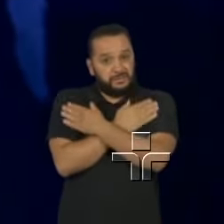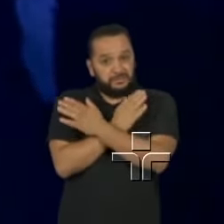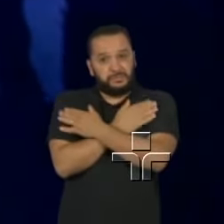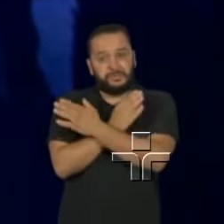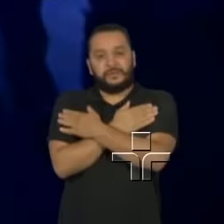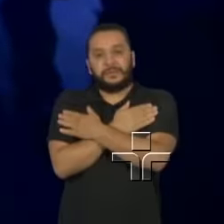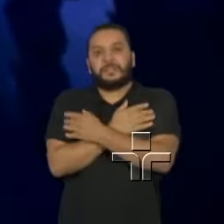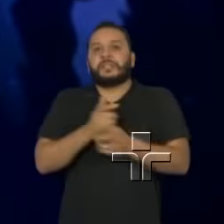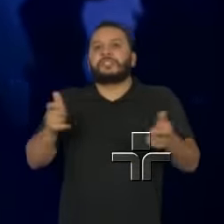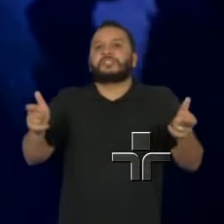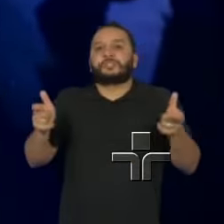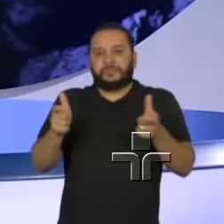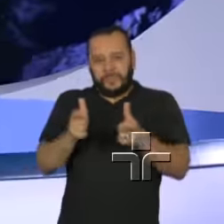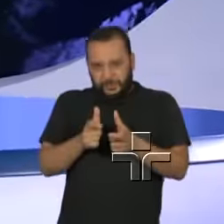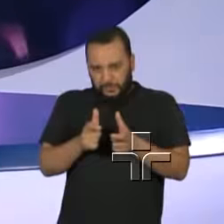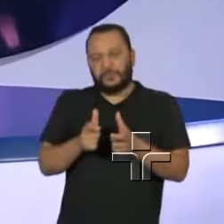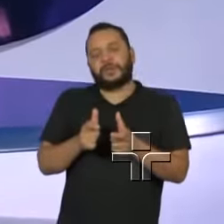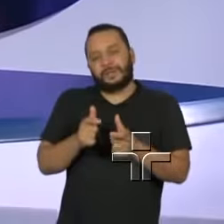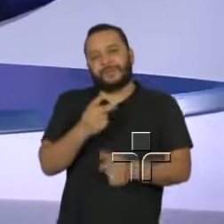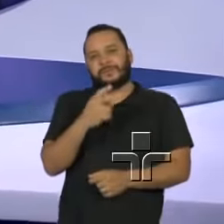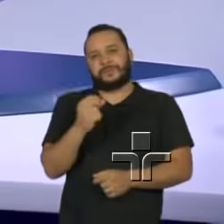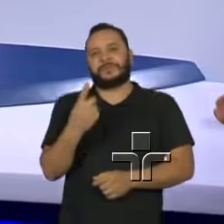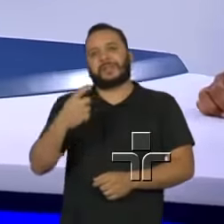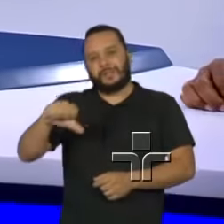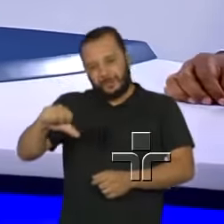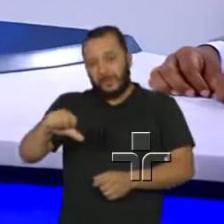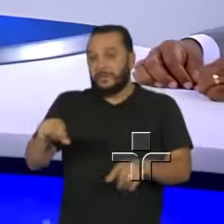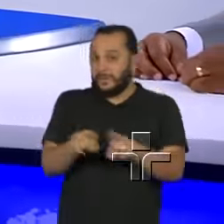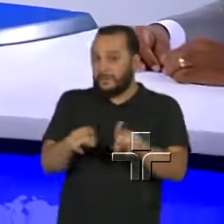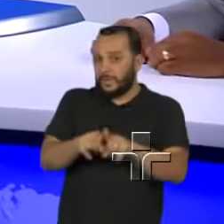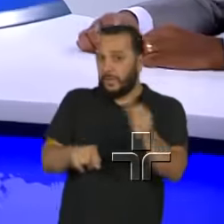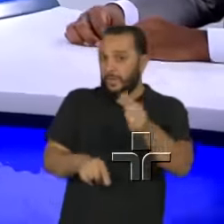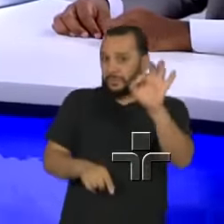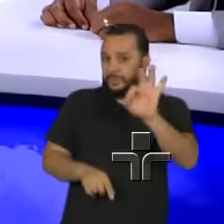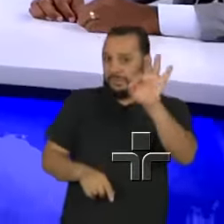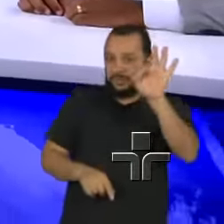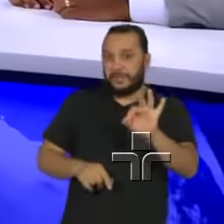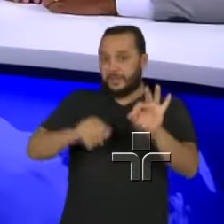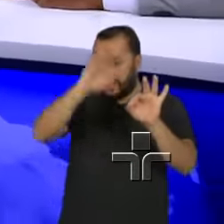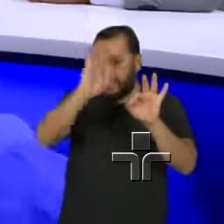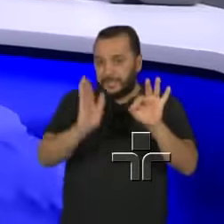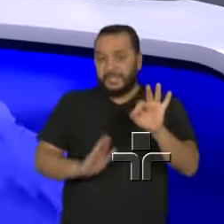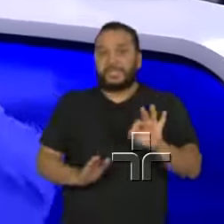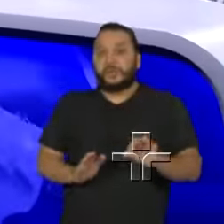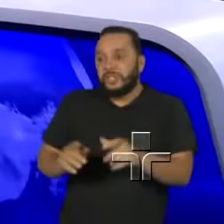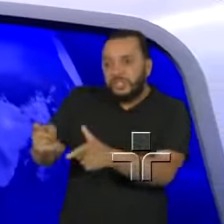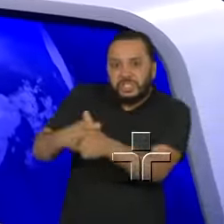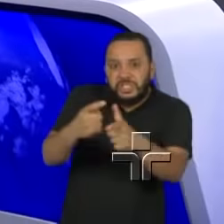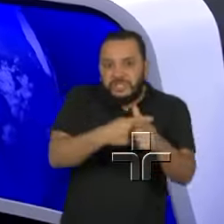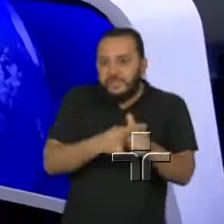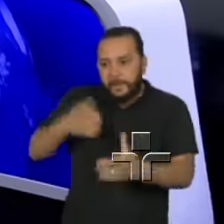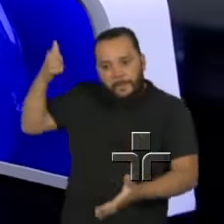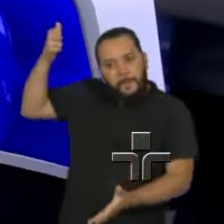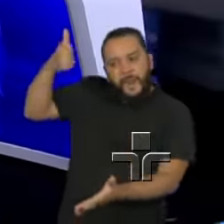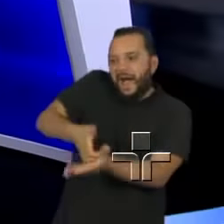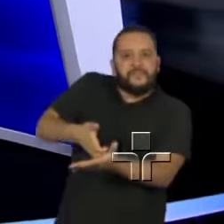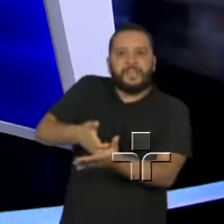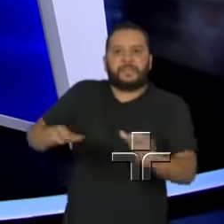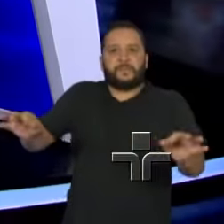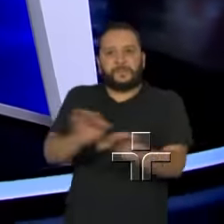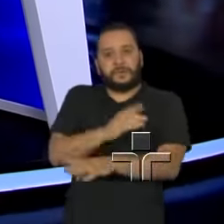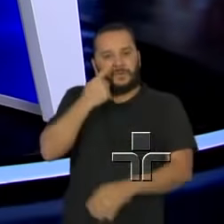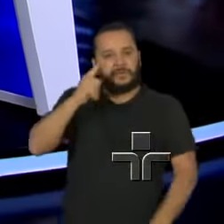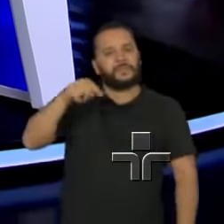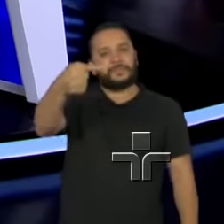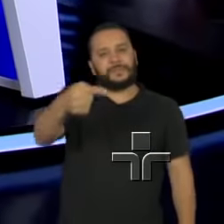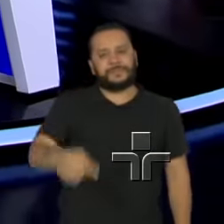de 2019. E apenas 11% dos brasileiros vão pagar à vista as dívidas de início de ano. Nós voltamos já já,